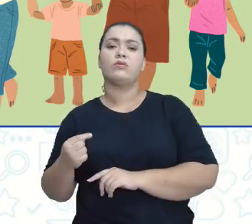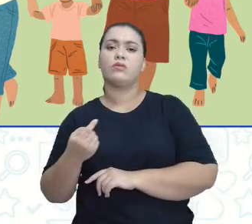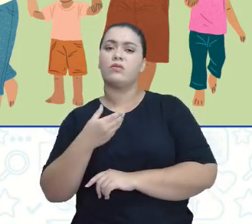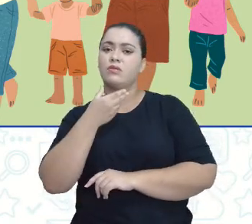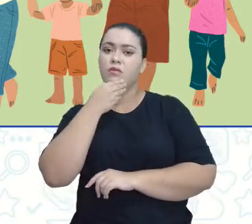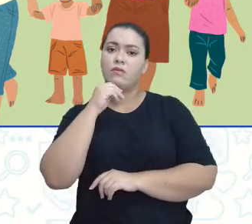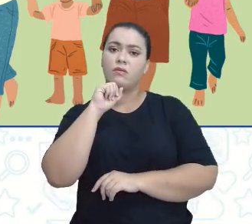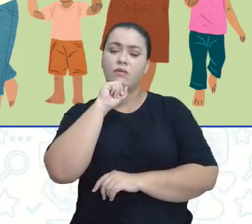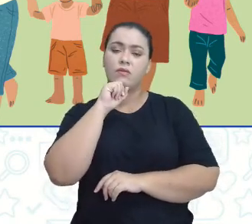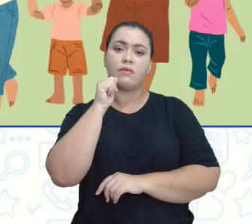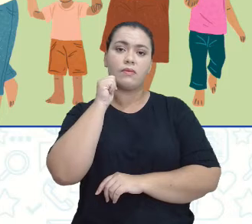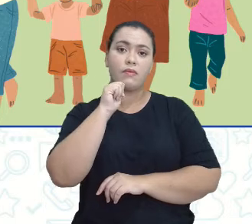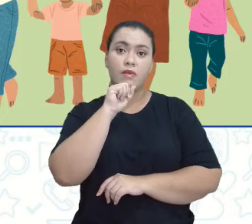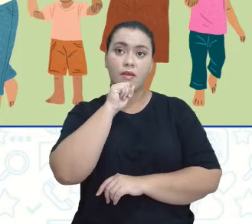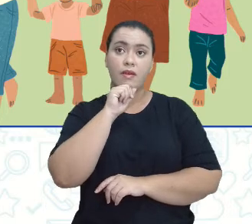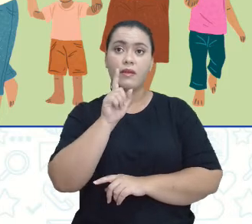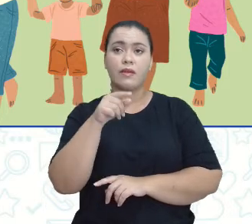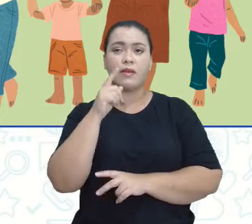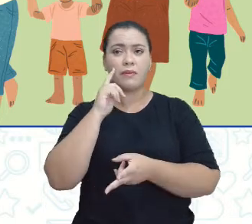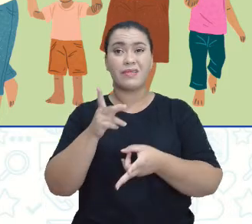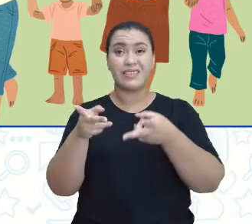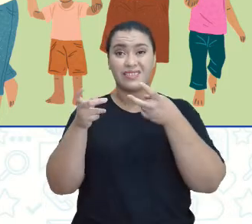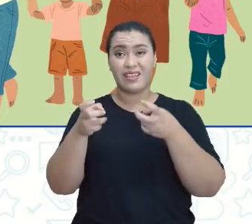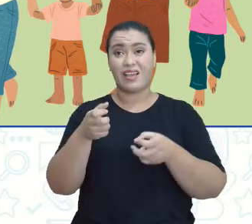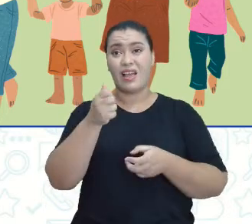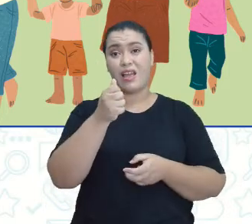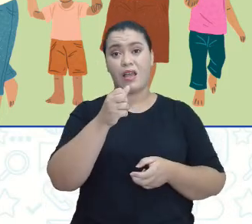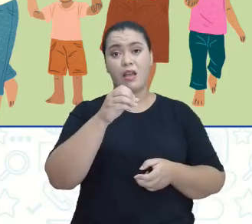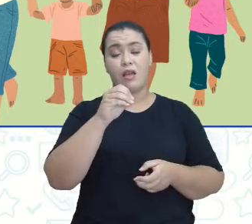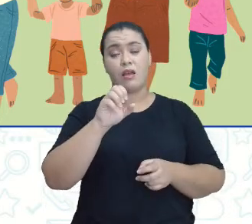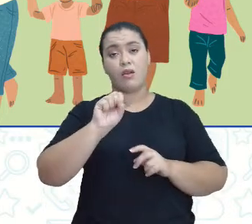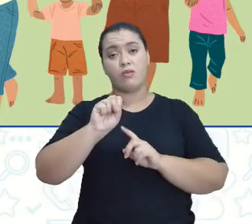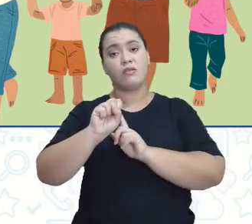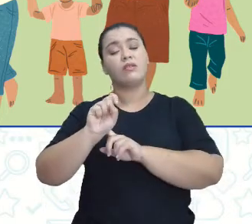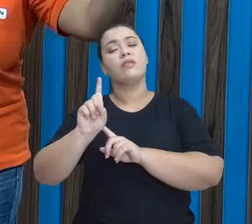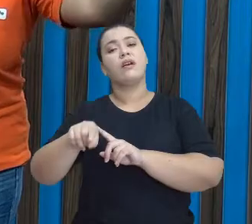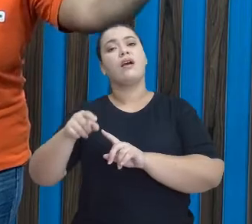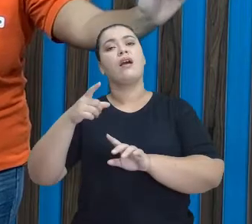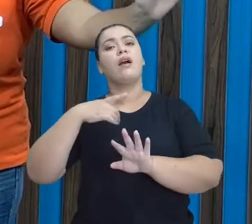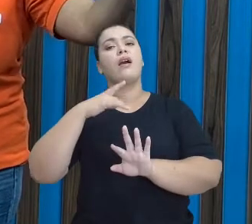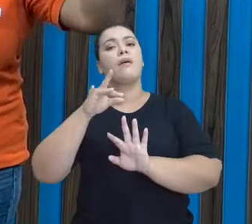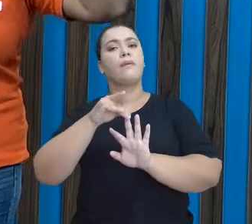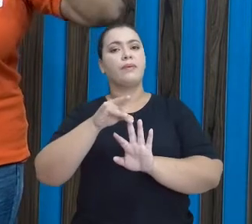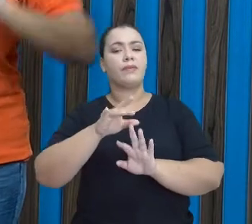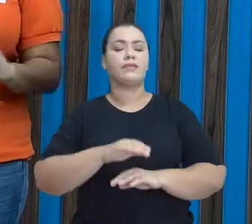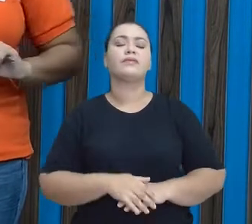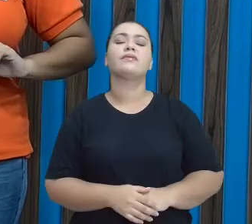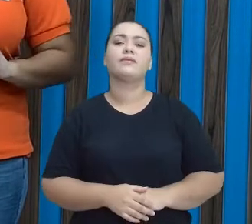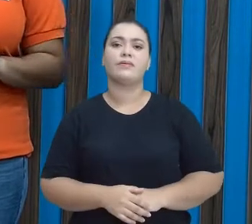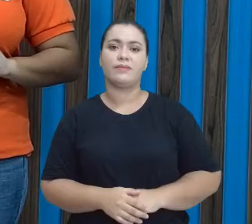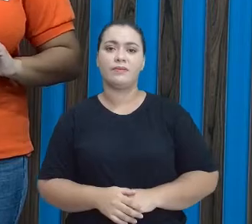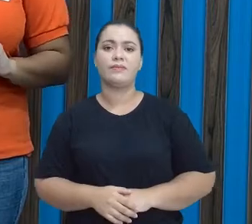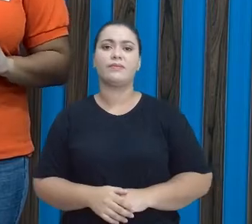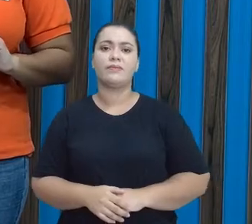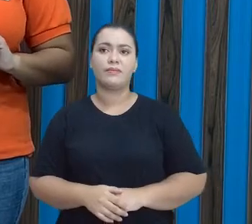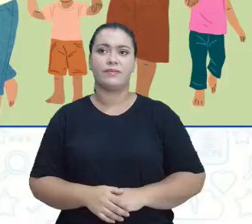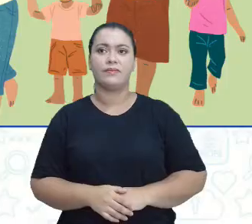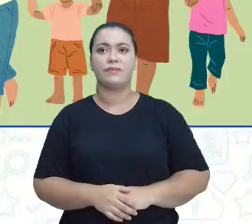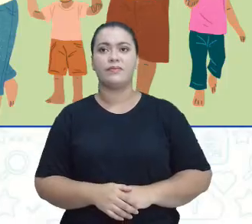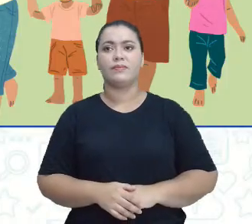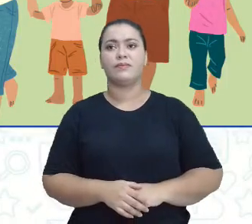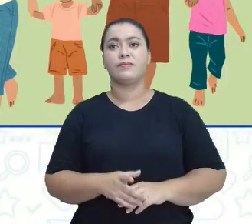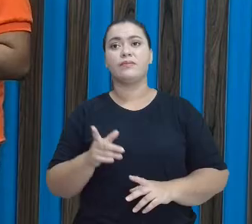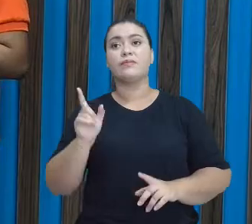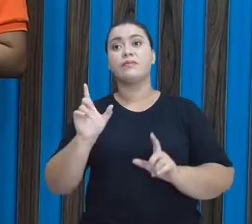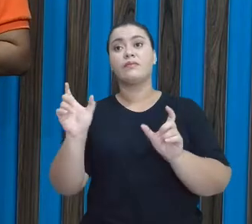uma preposição. E aí vejam, façam a pergunta, obedecemos a quem? A preposição está aí marcada.